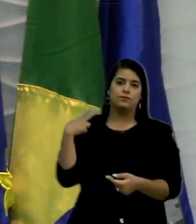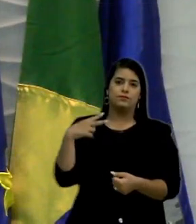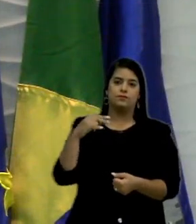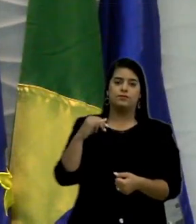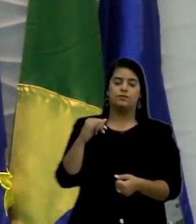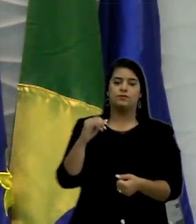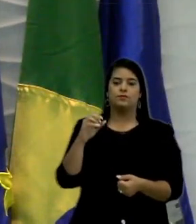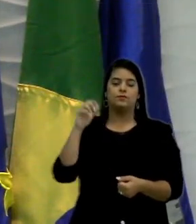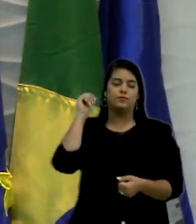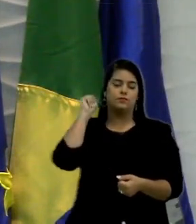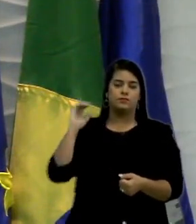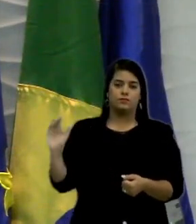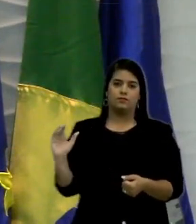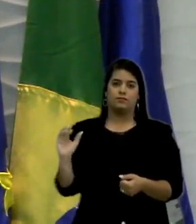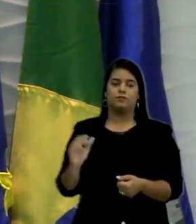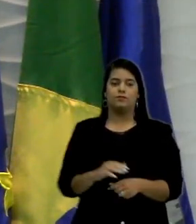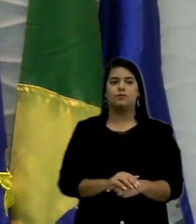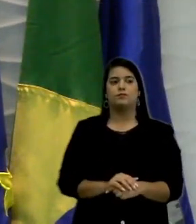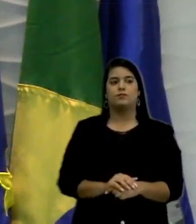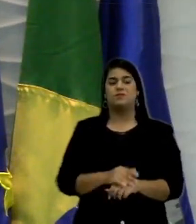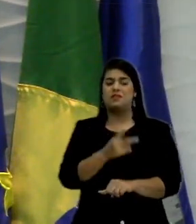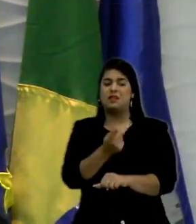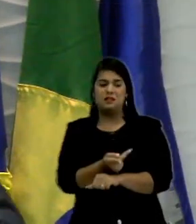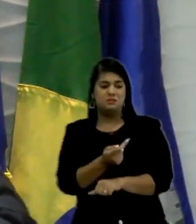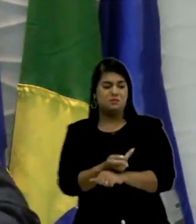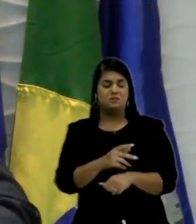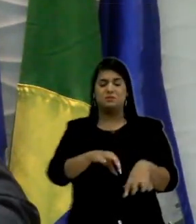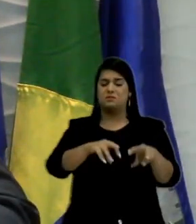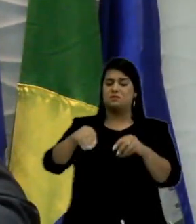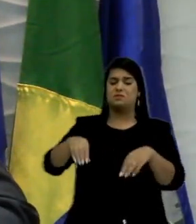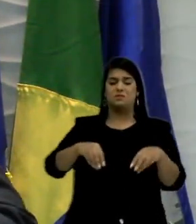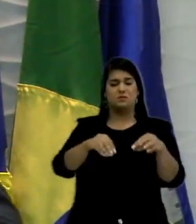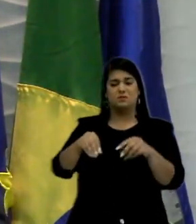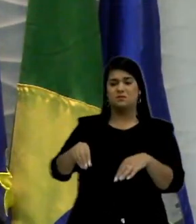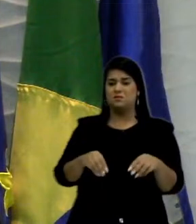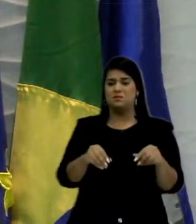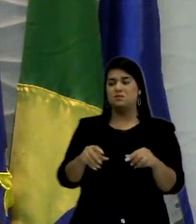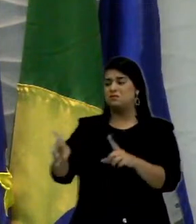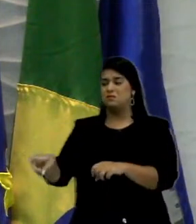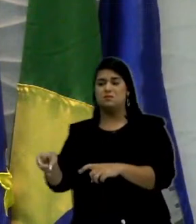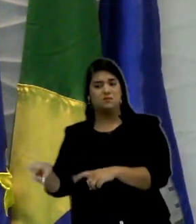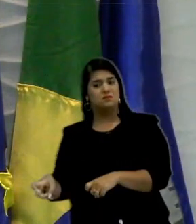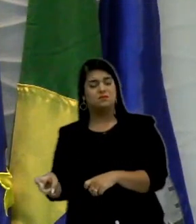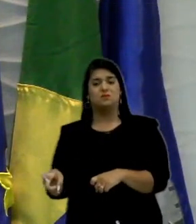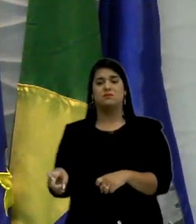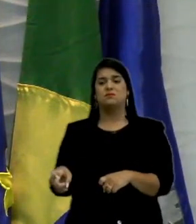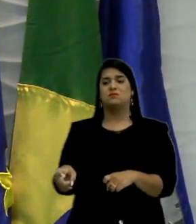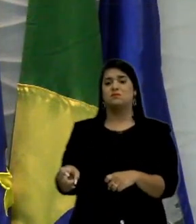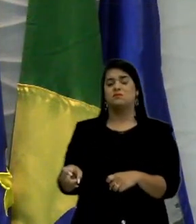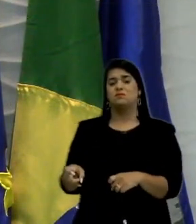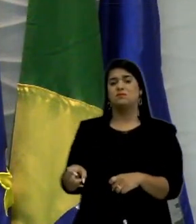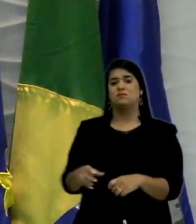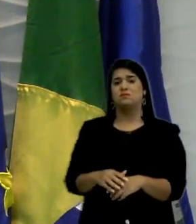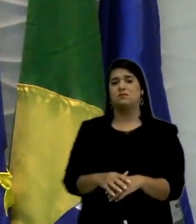pneus, carregando areia, carregando brita, carregando ração para sítios de motorista de